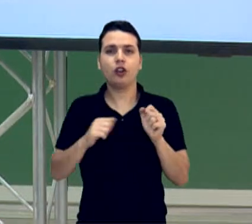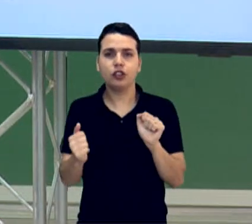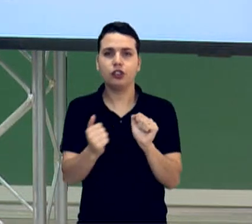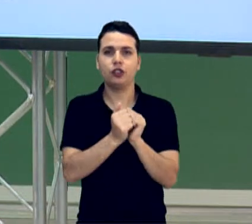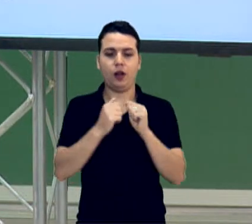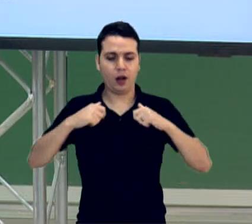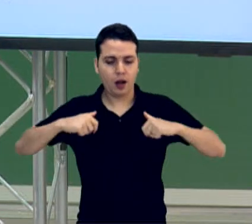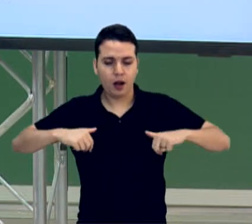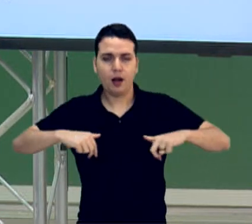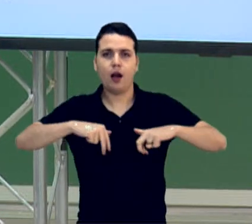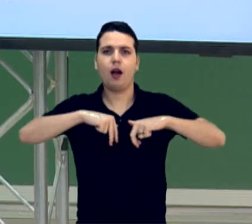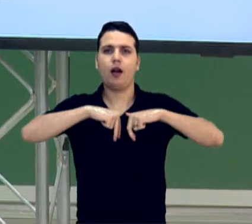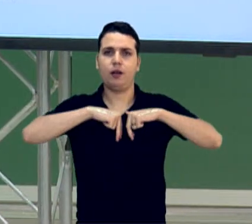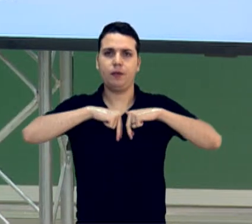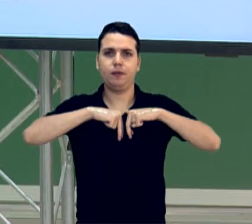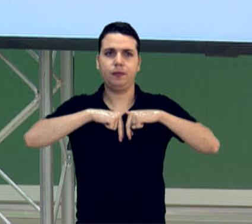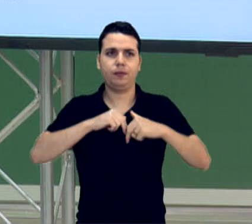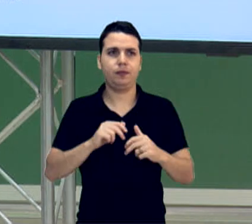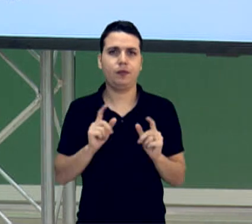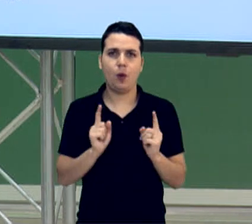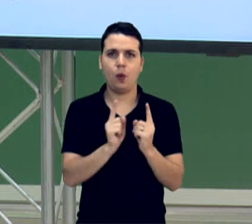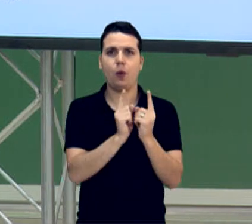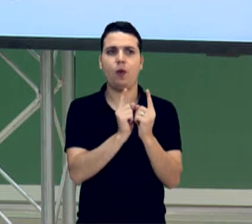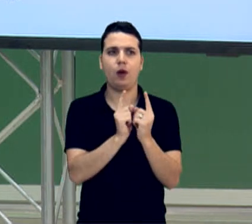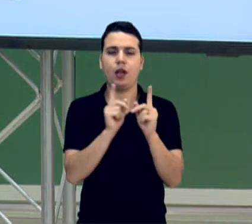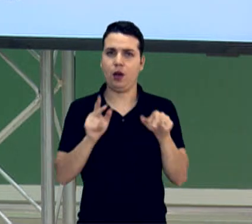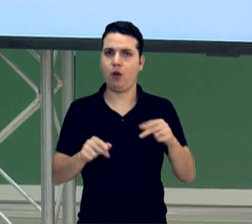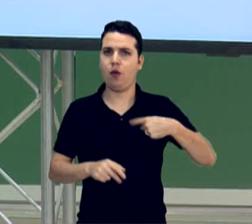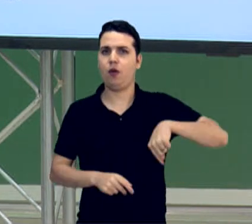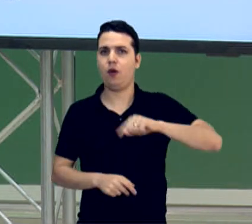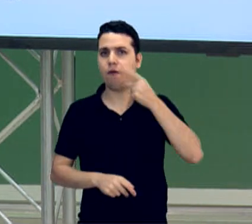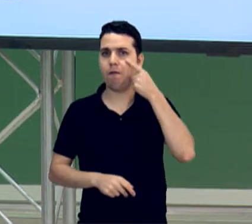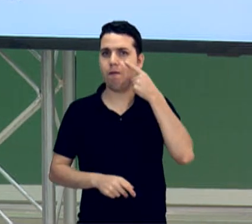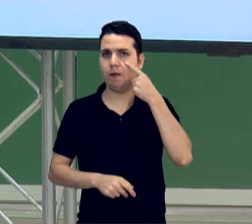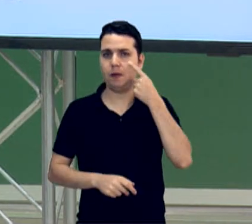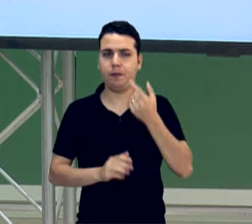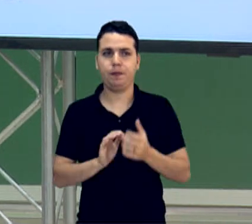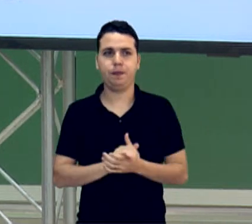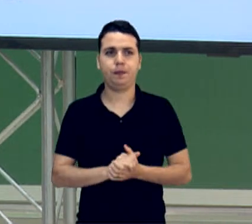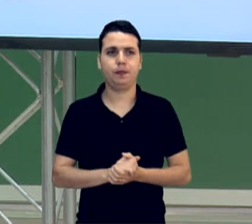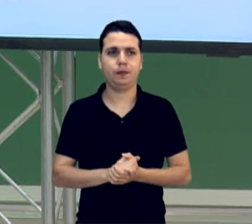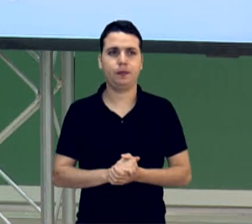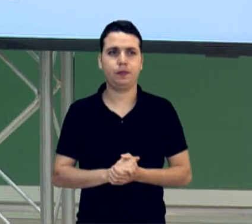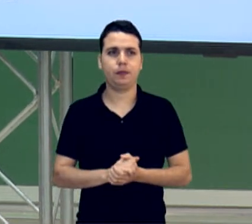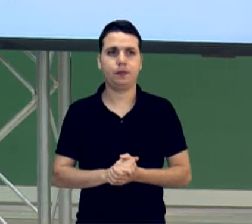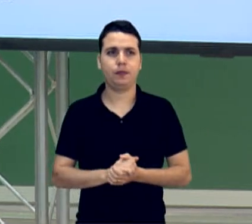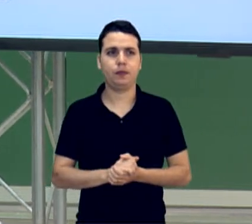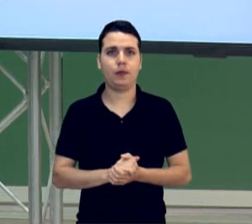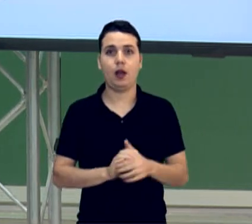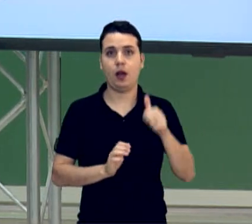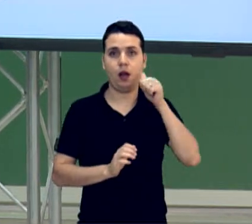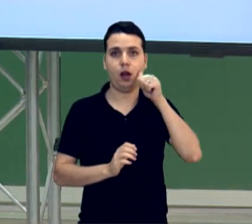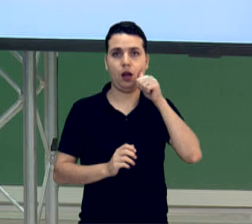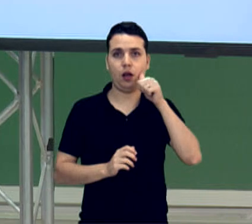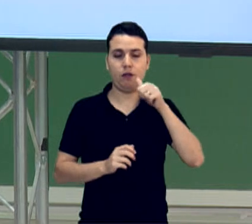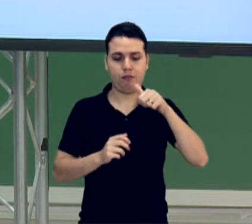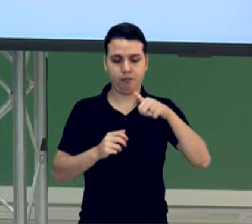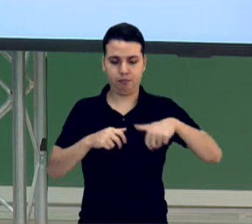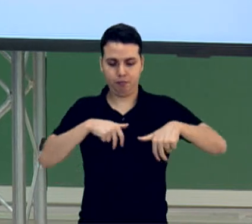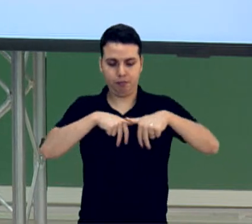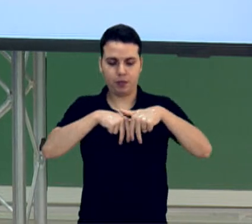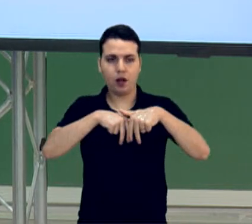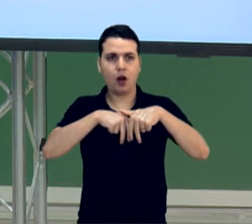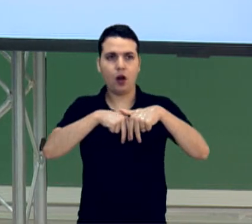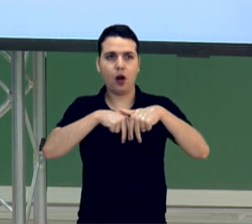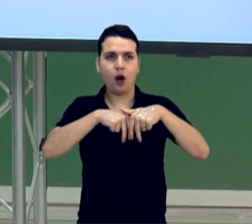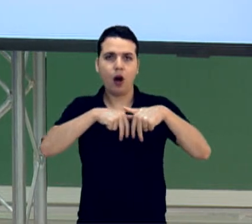pares, os casais, né? Como é o que a gente está vendo aqui. Ela na frente, os dois afastados, fazendo